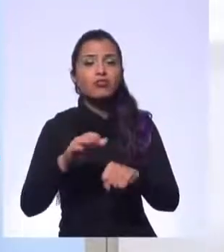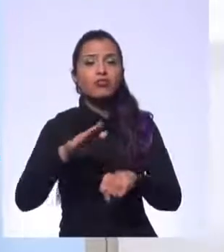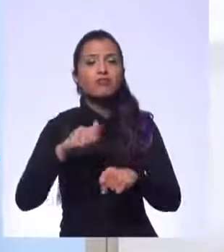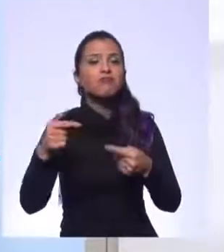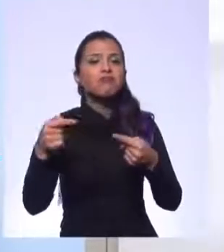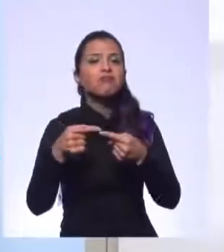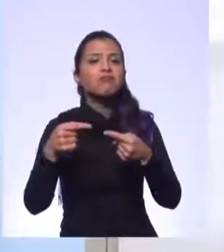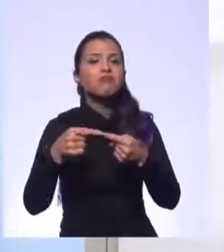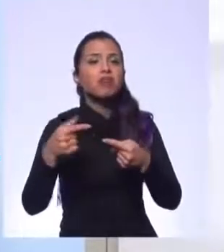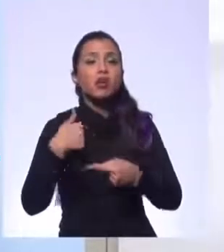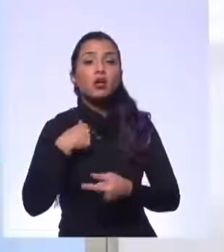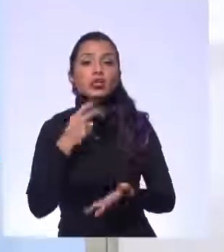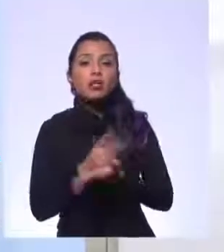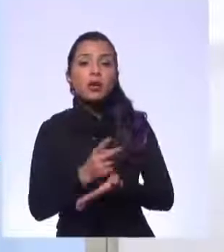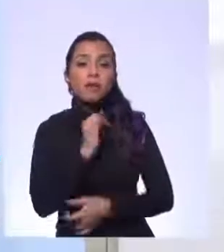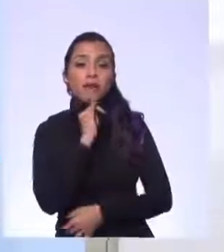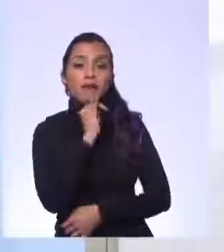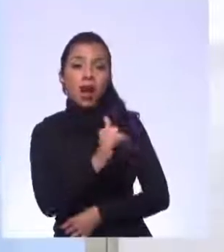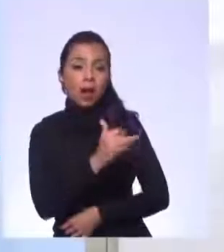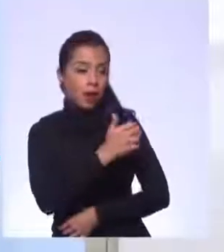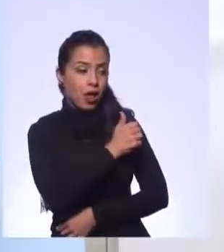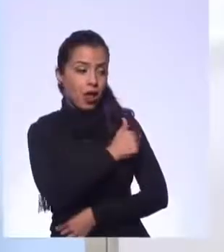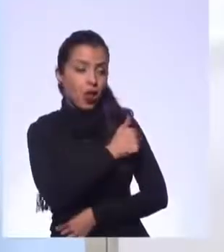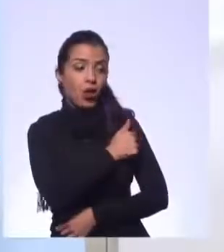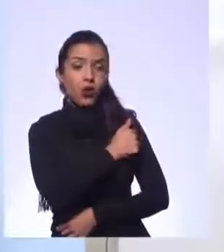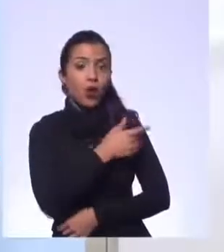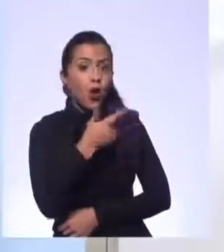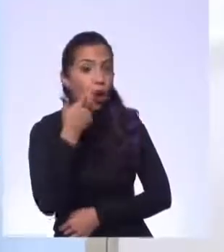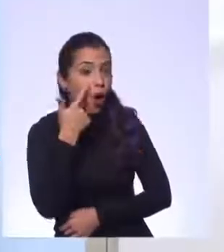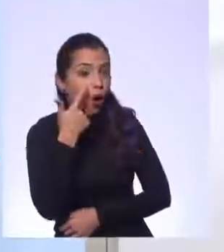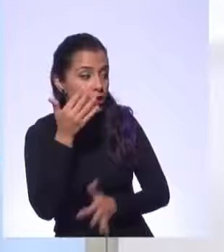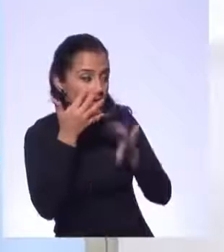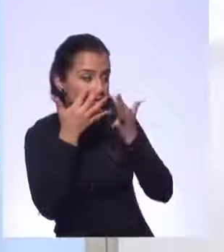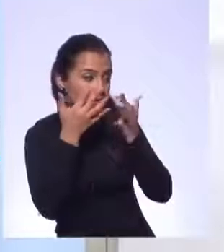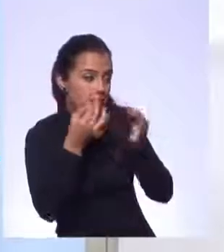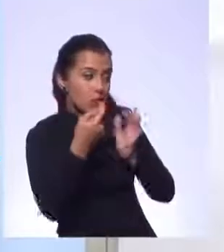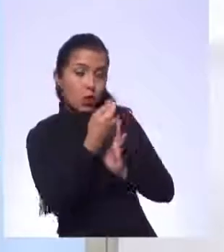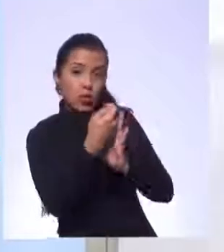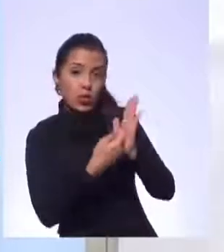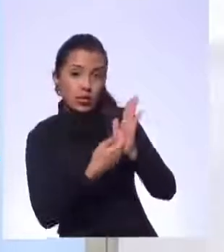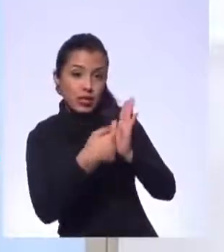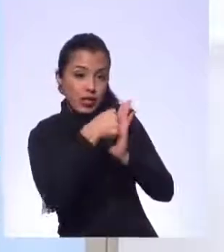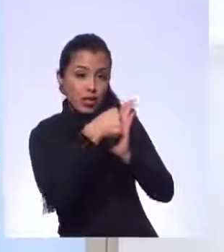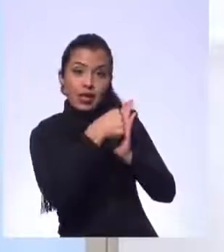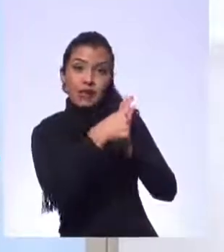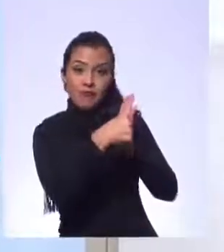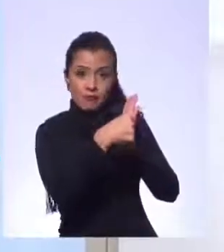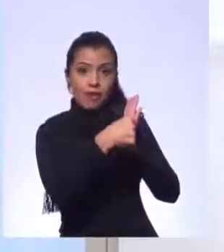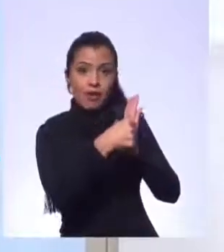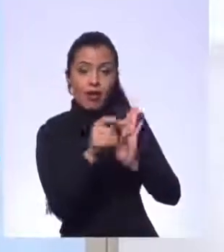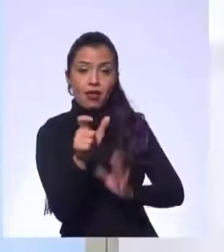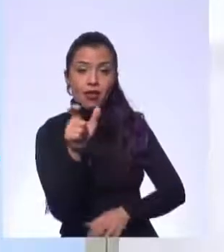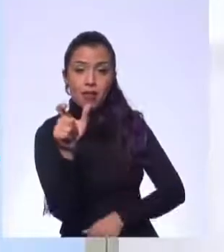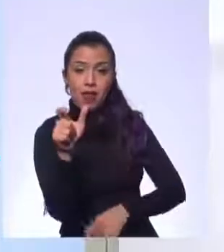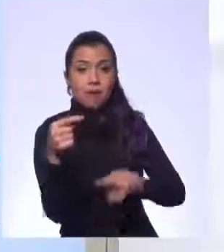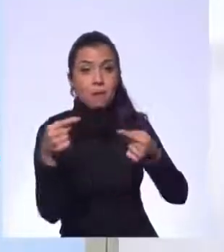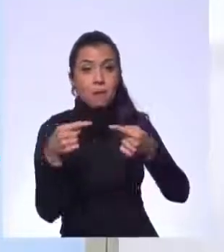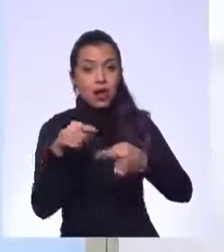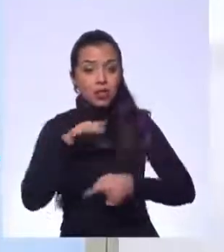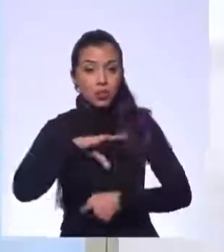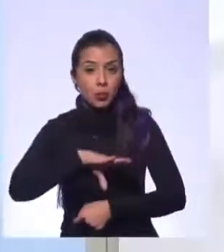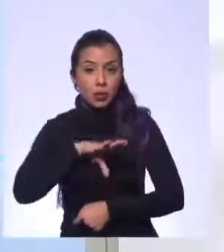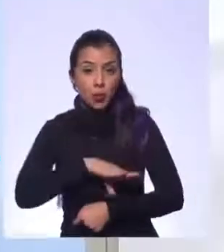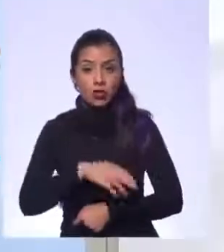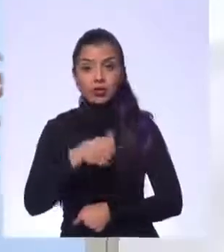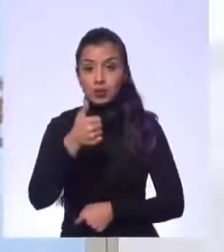Eu simplesmente falo para eles, pessoal, vamos ler o texto, vamos grifar aqui as palavras que são parecidas com o português.